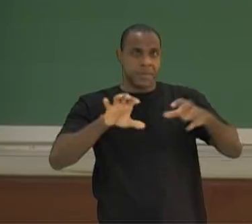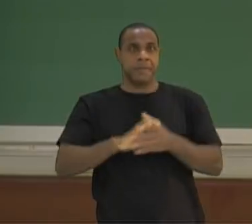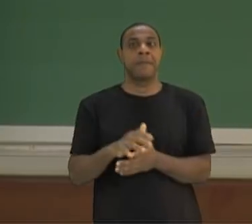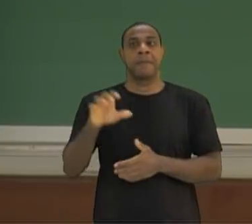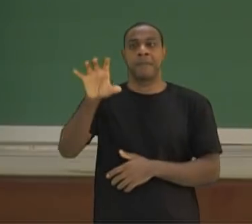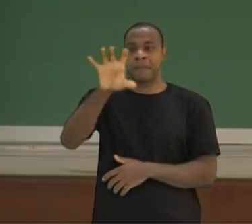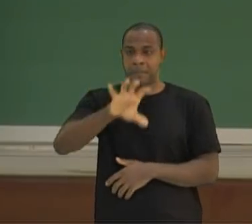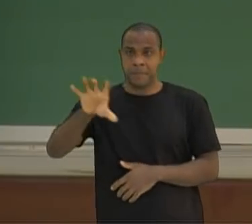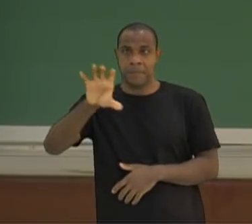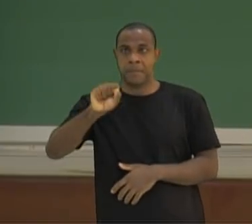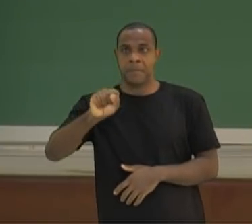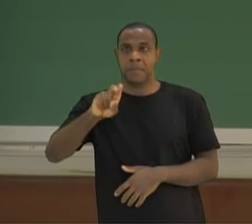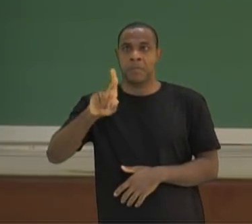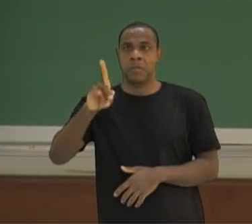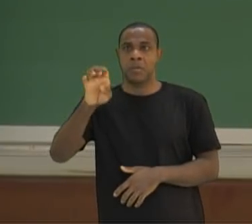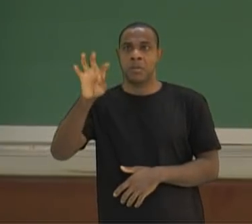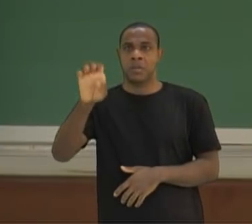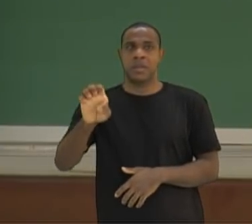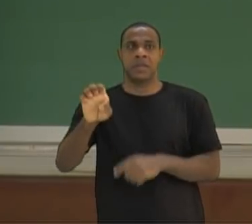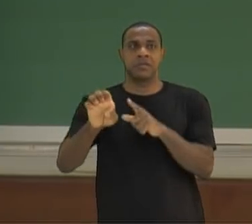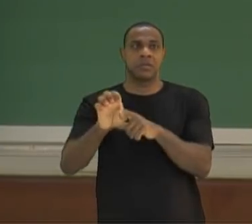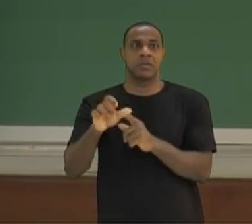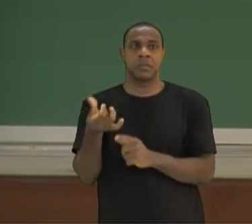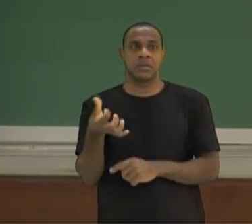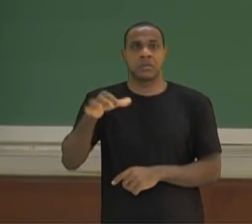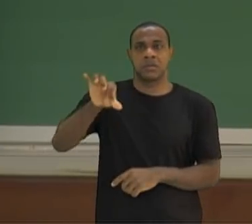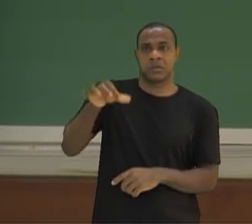Sudeste? Primeiro, ali em 96,